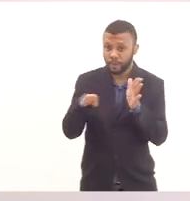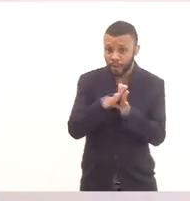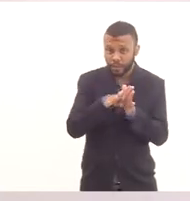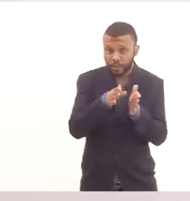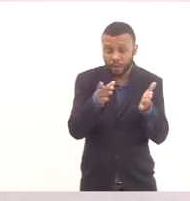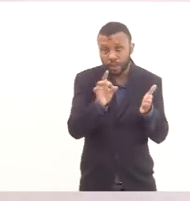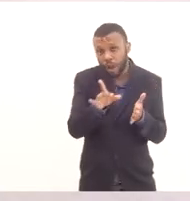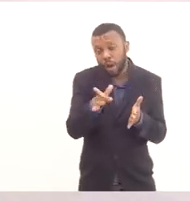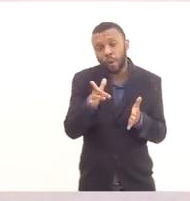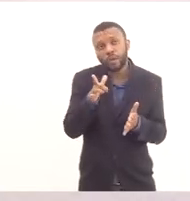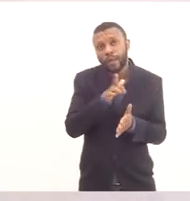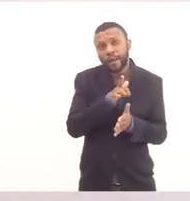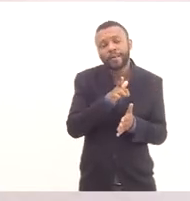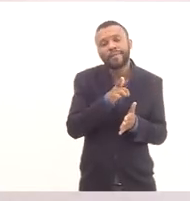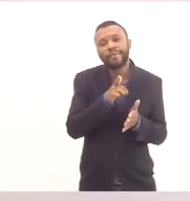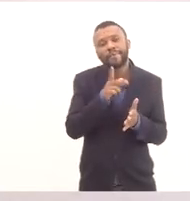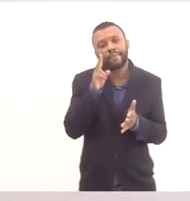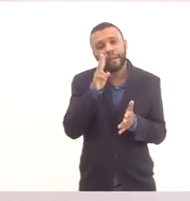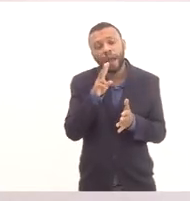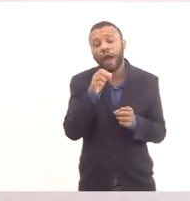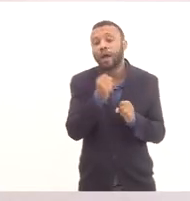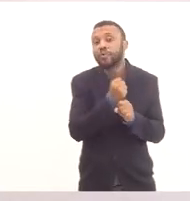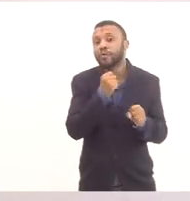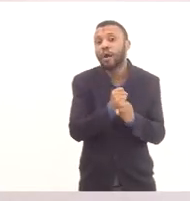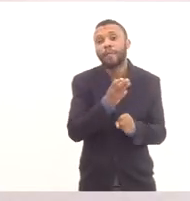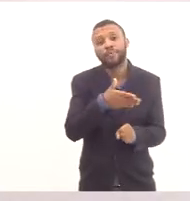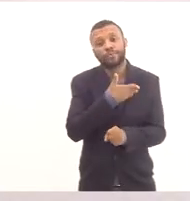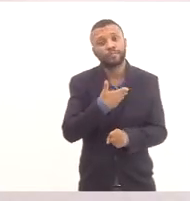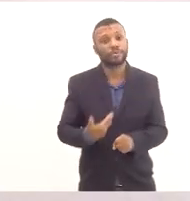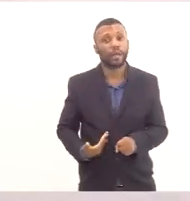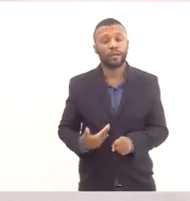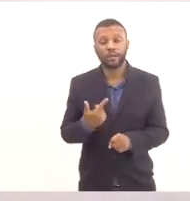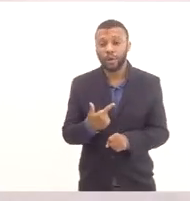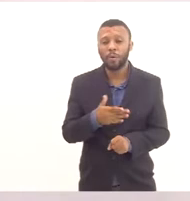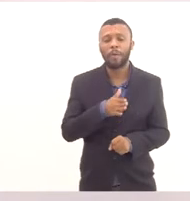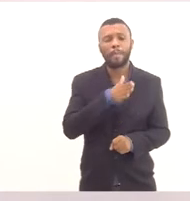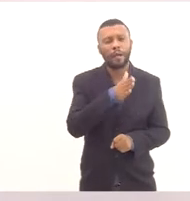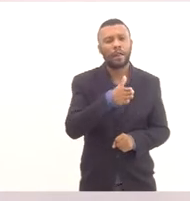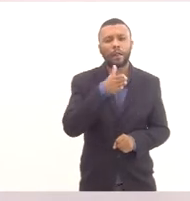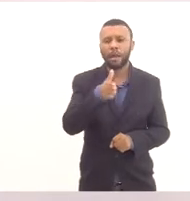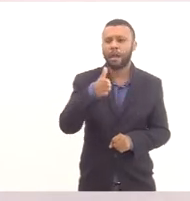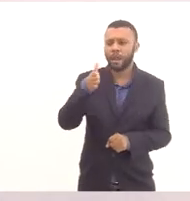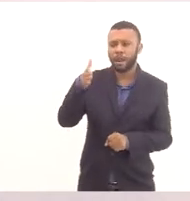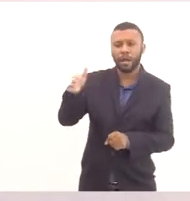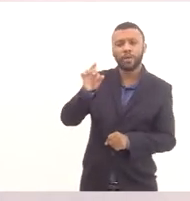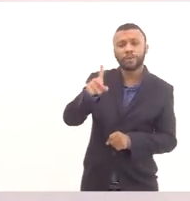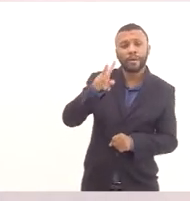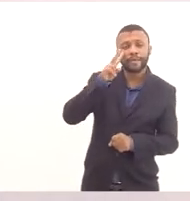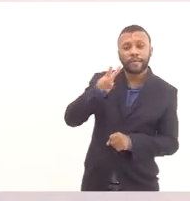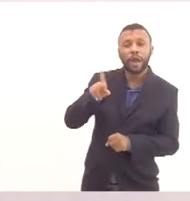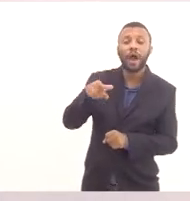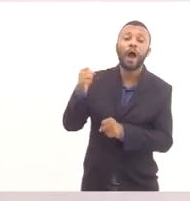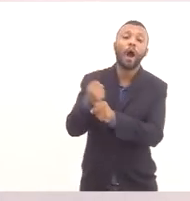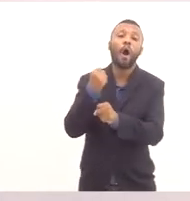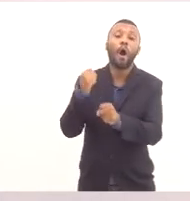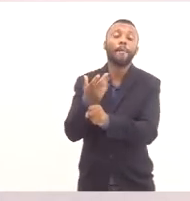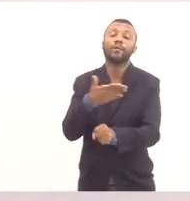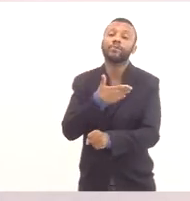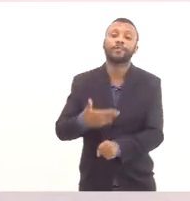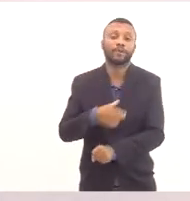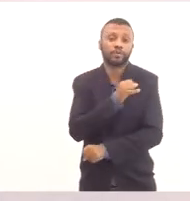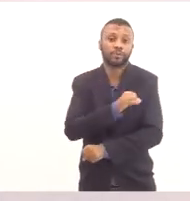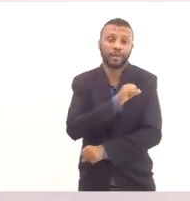só consegue ver as obras do Governo do Estado eu rodei em todos os lugares lá e sobe obra do Governo do Estado para não vir uma